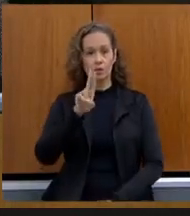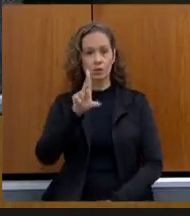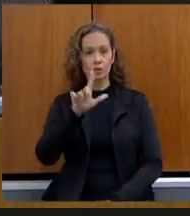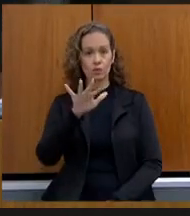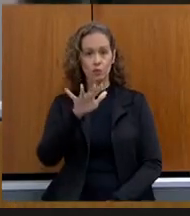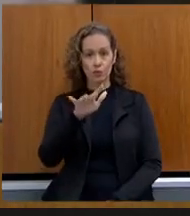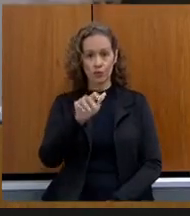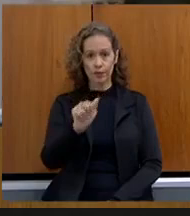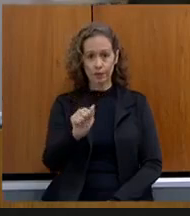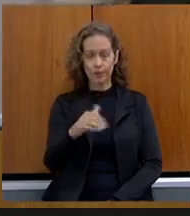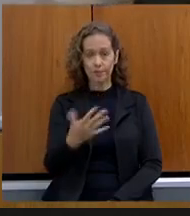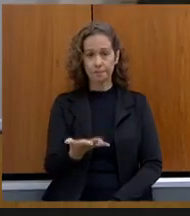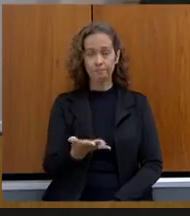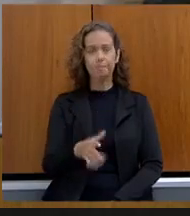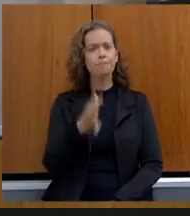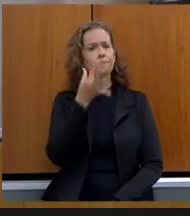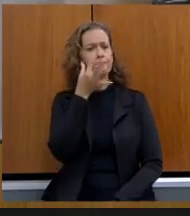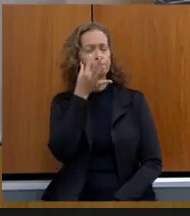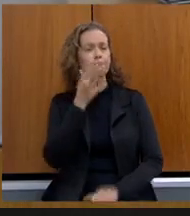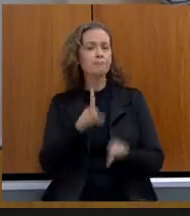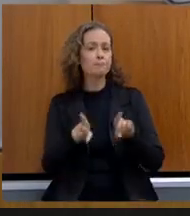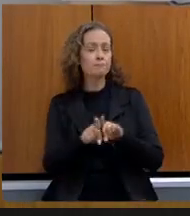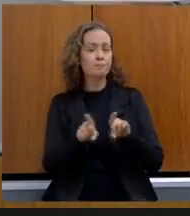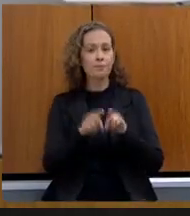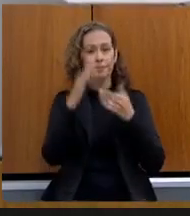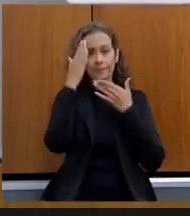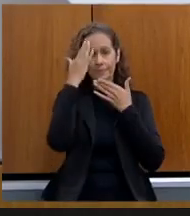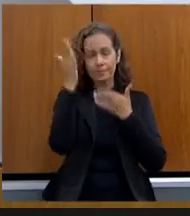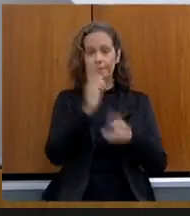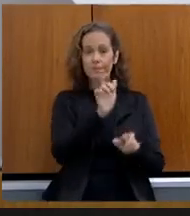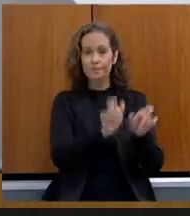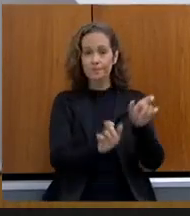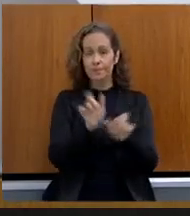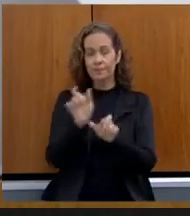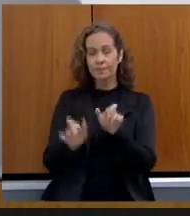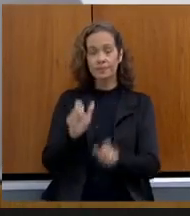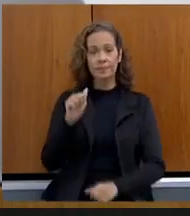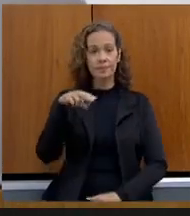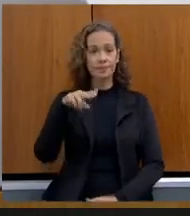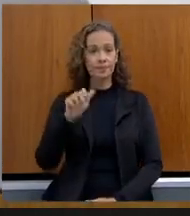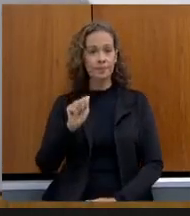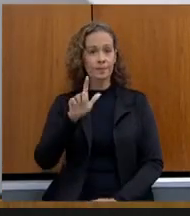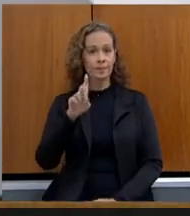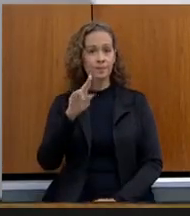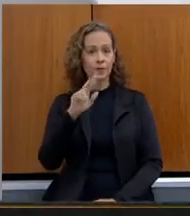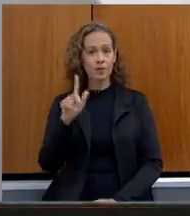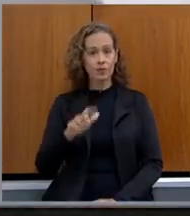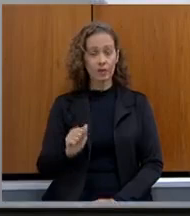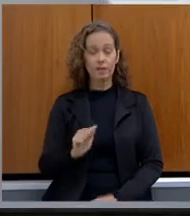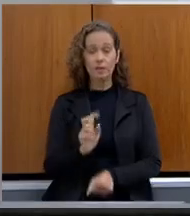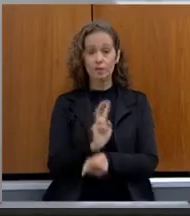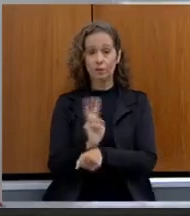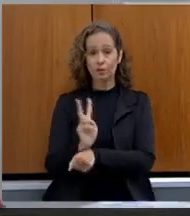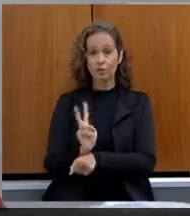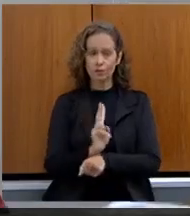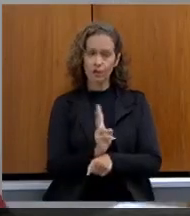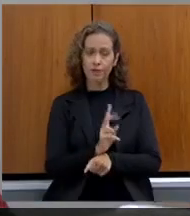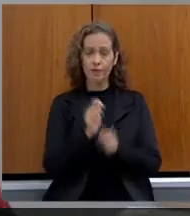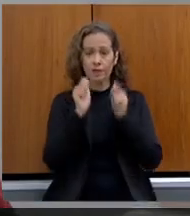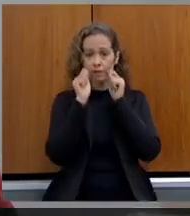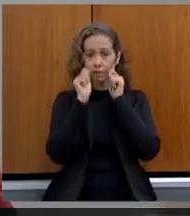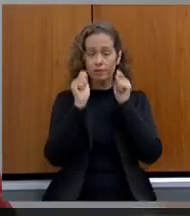Santana presentes conosco também e agradecemos a presença a Ana Luiza Faria que a chefe de assessoria de comunicação